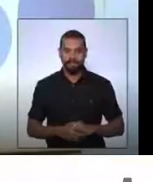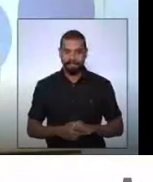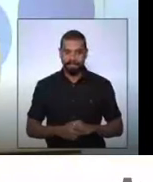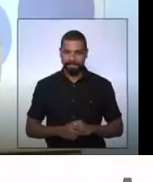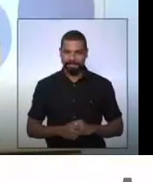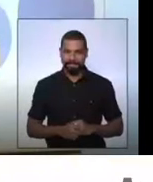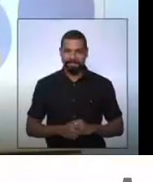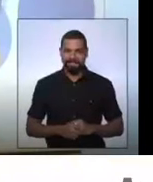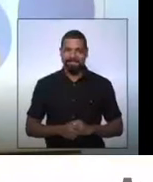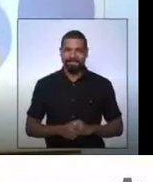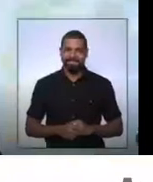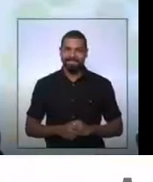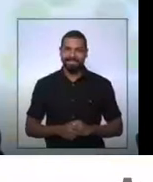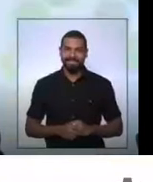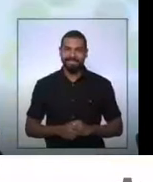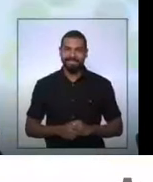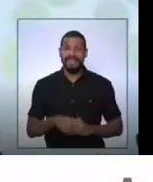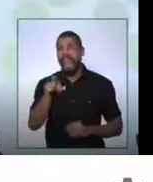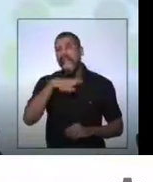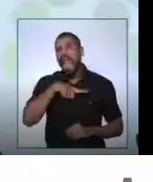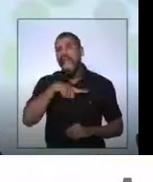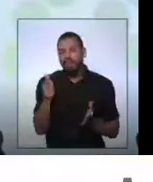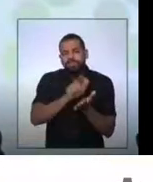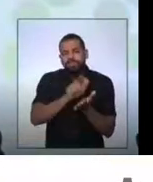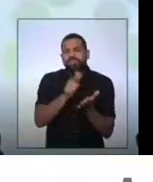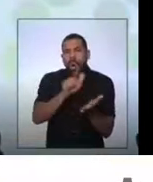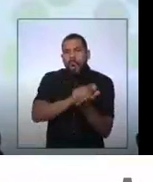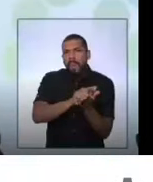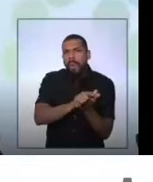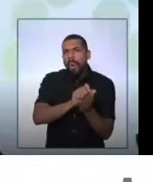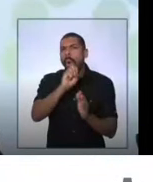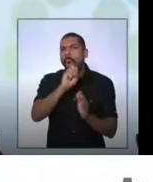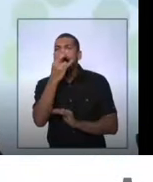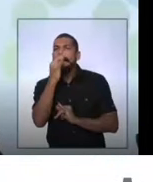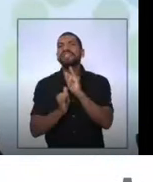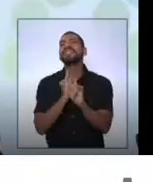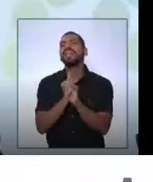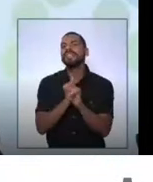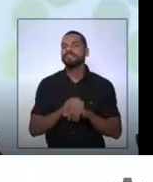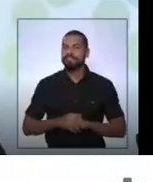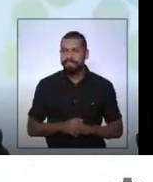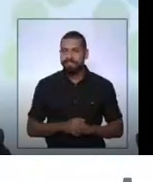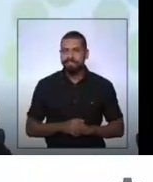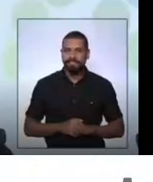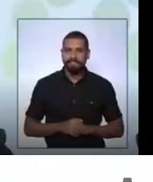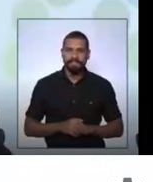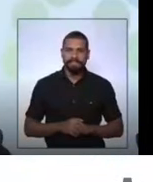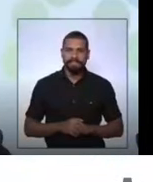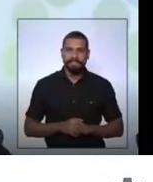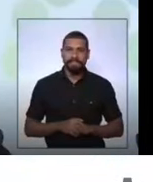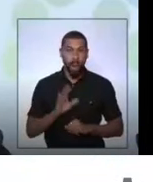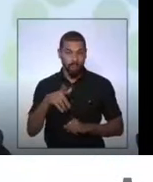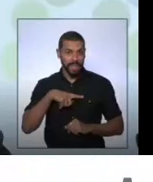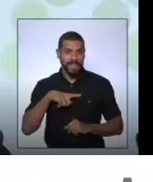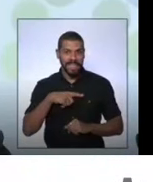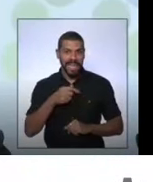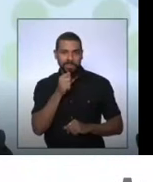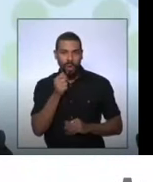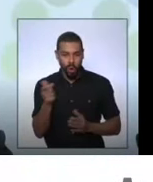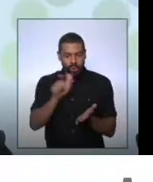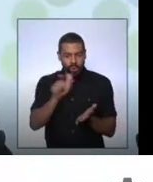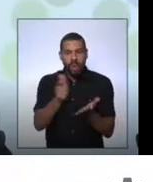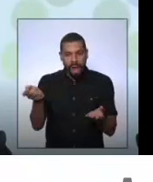notícia? E que essa notícia foi impressa ou na internet? Alguém leu pelo... Alguém ainda recebe jornal em